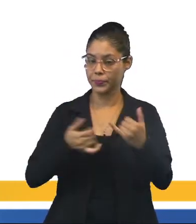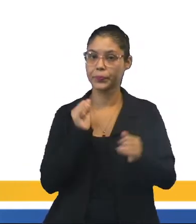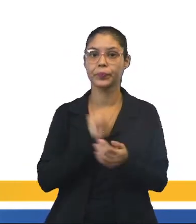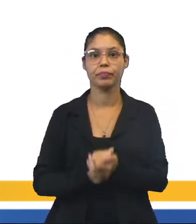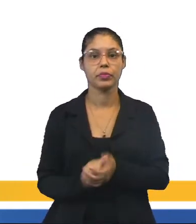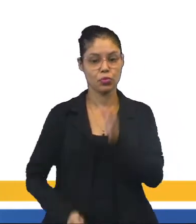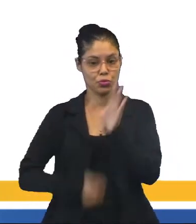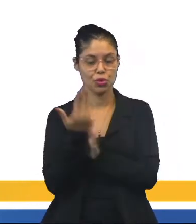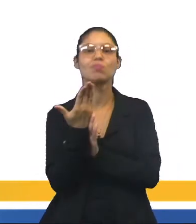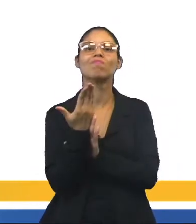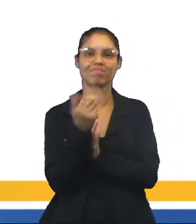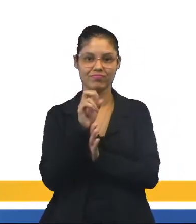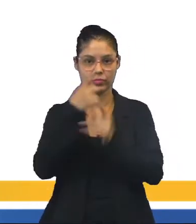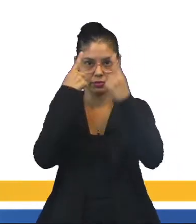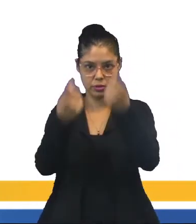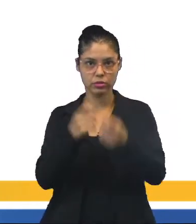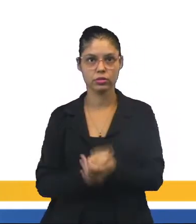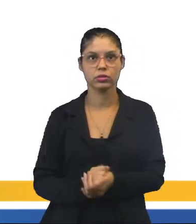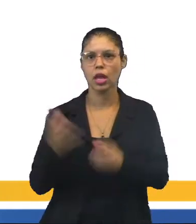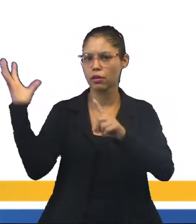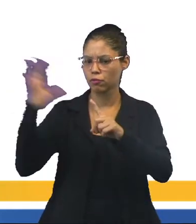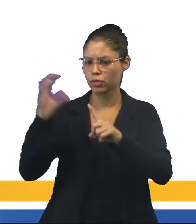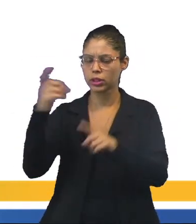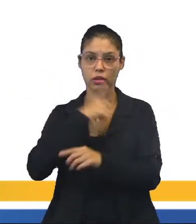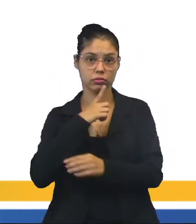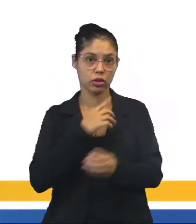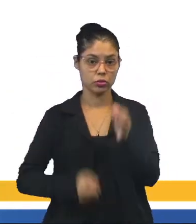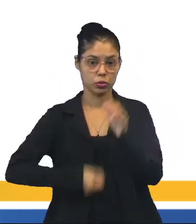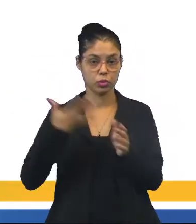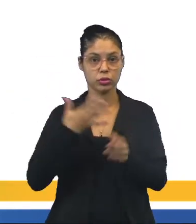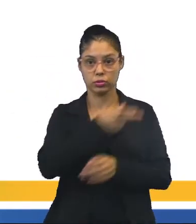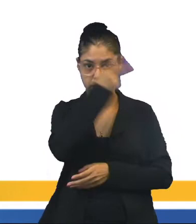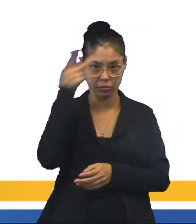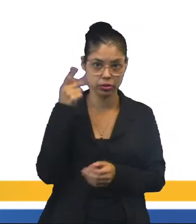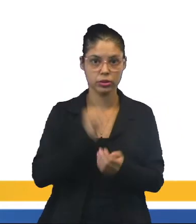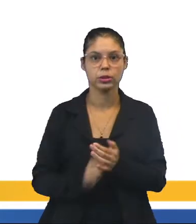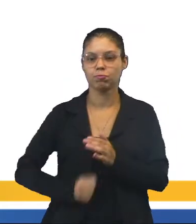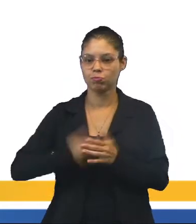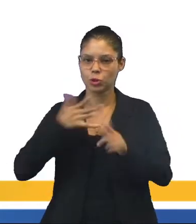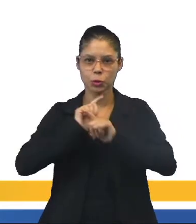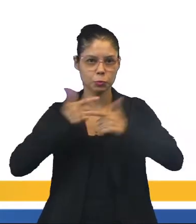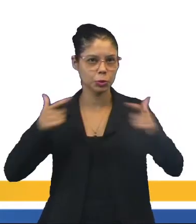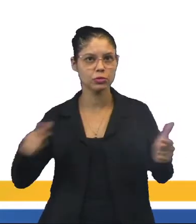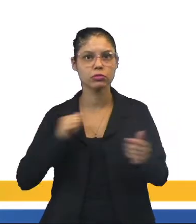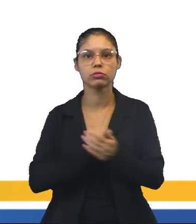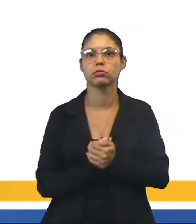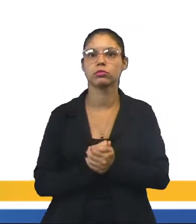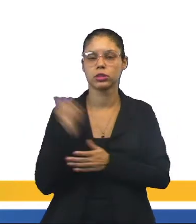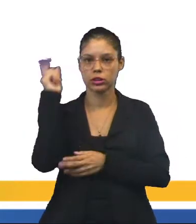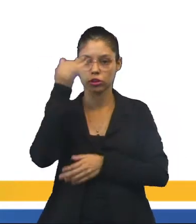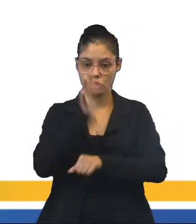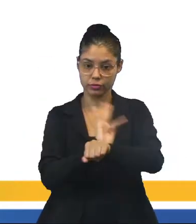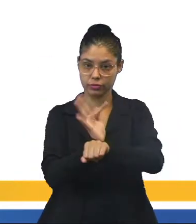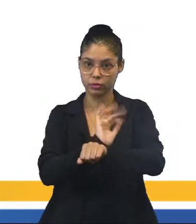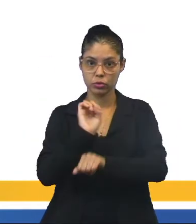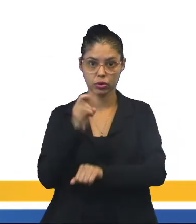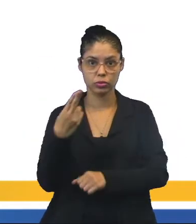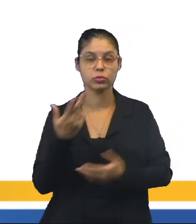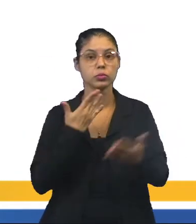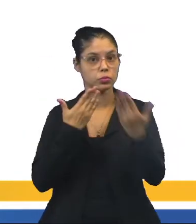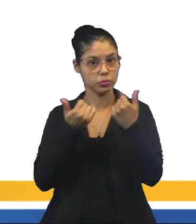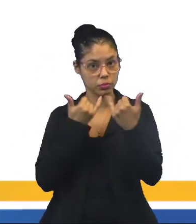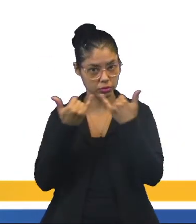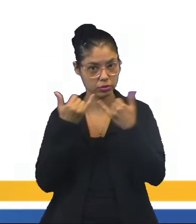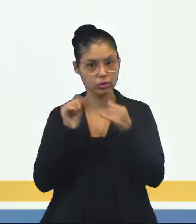da violência. A influência que ele exerce sobre as pessoas é muito maior que a de filmes ou programas